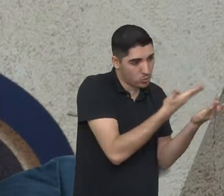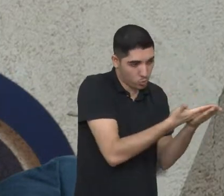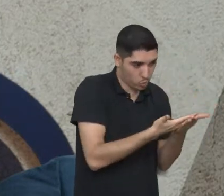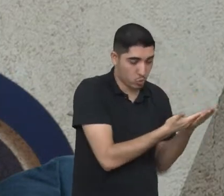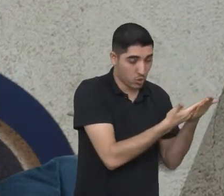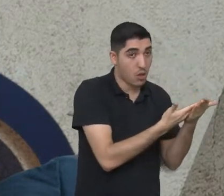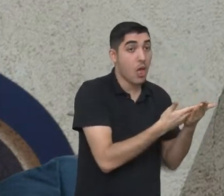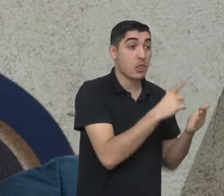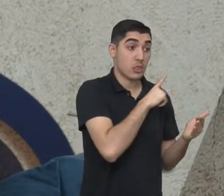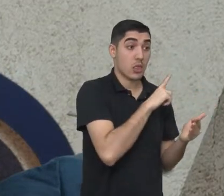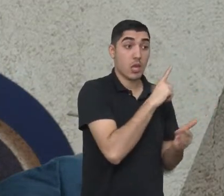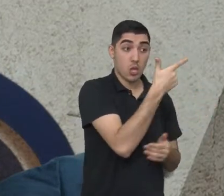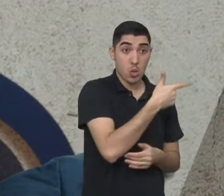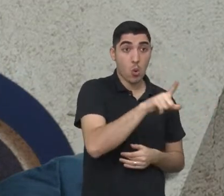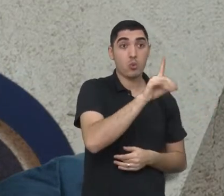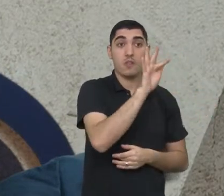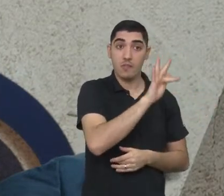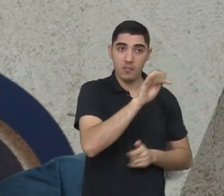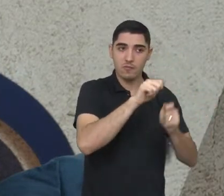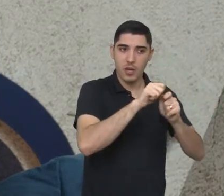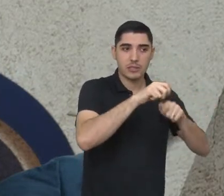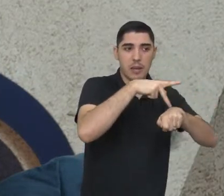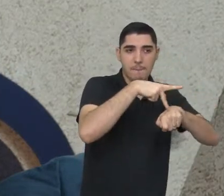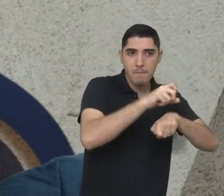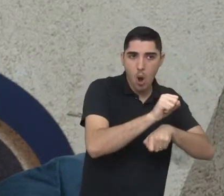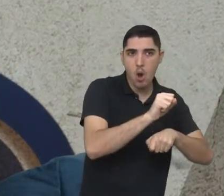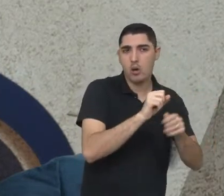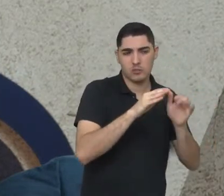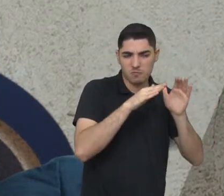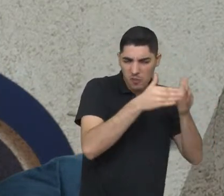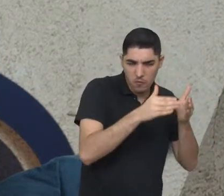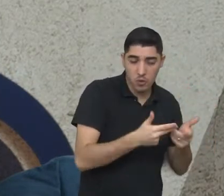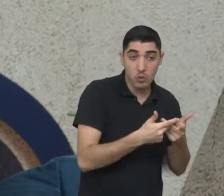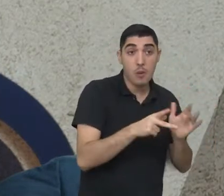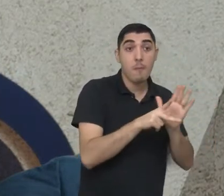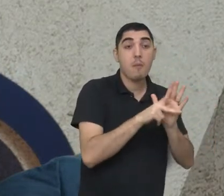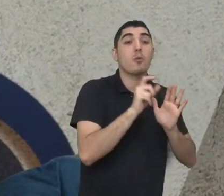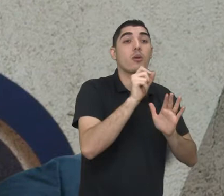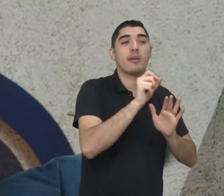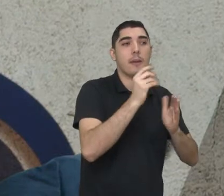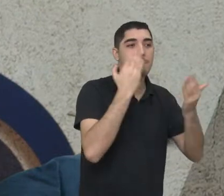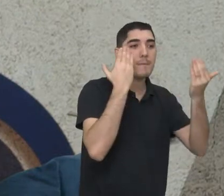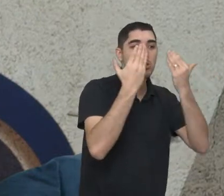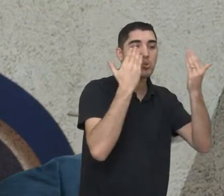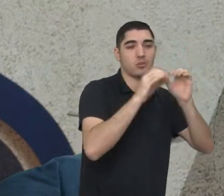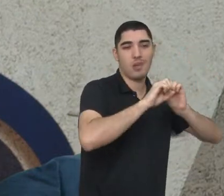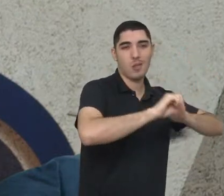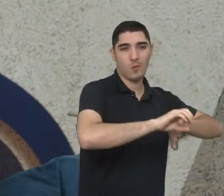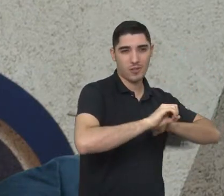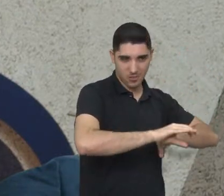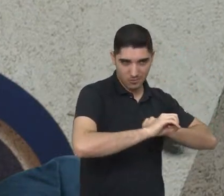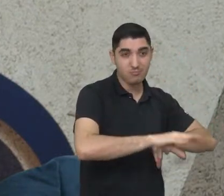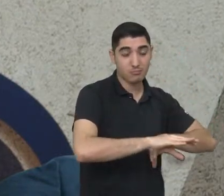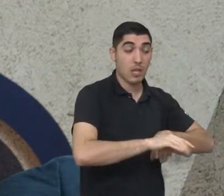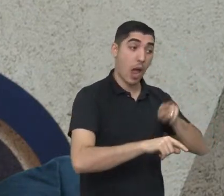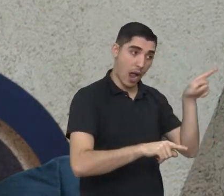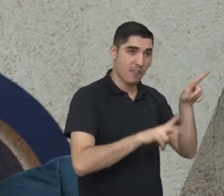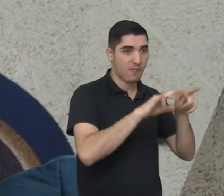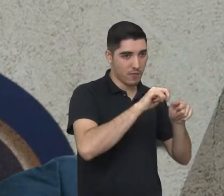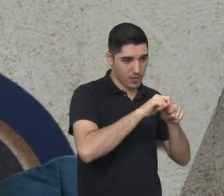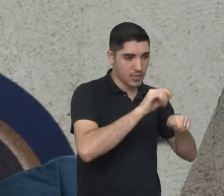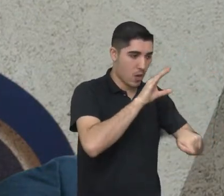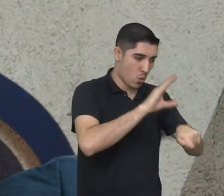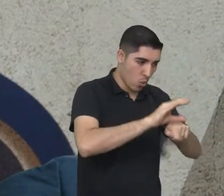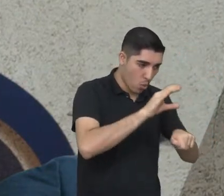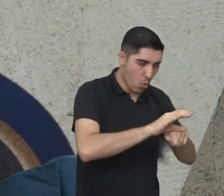Existe especialização, né, em faculdades, né, relacionada à psicologia educacional, por exemplo. Então ele vai buscar uma especialização,